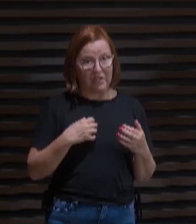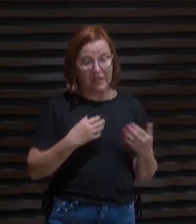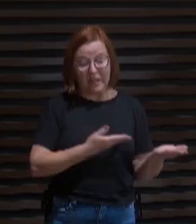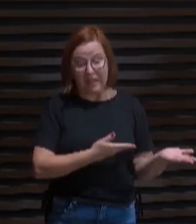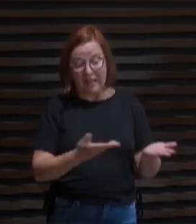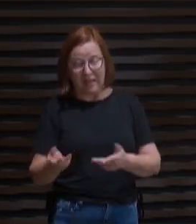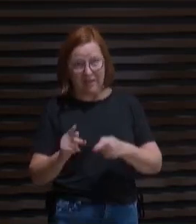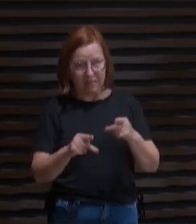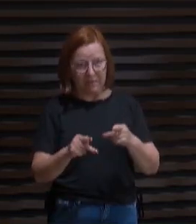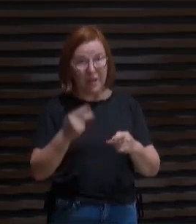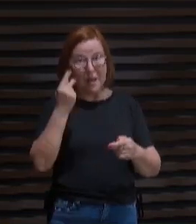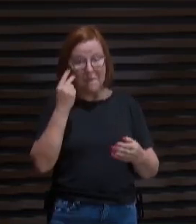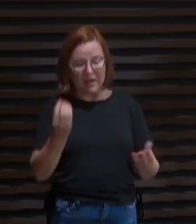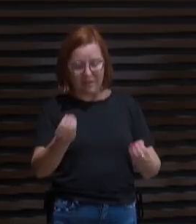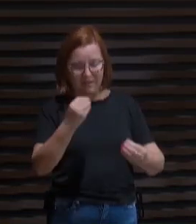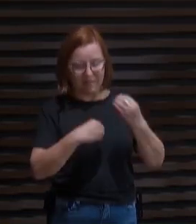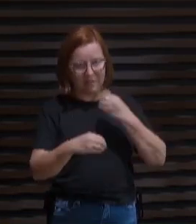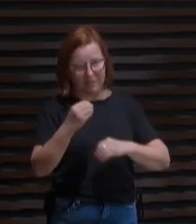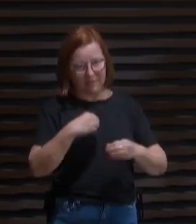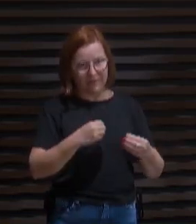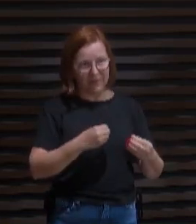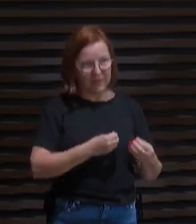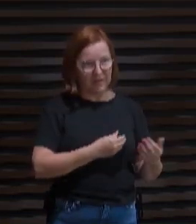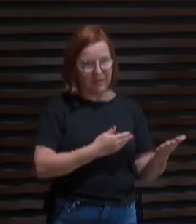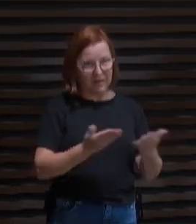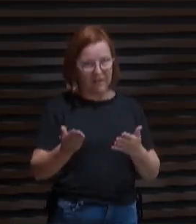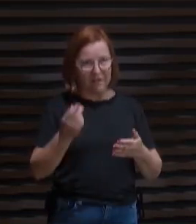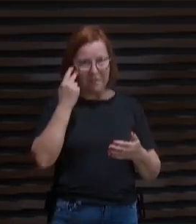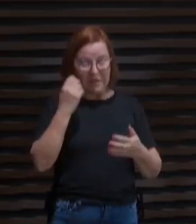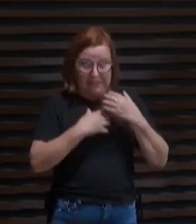para a depressão, que vai levando a gente para o desespero.